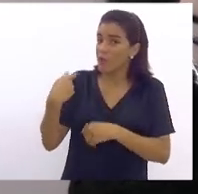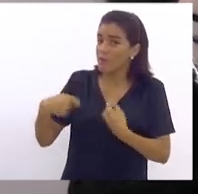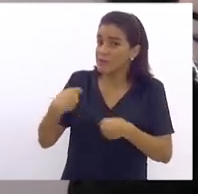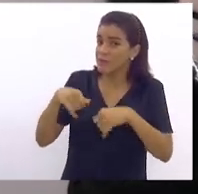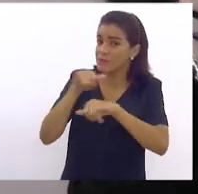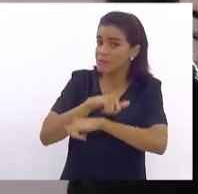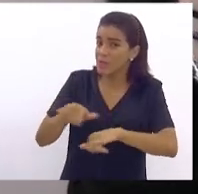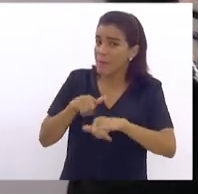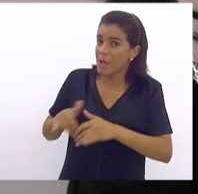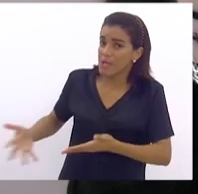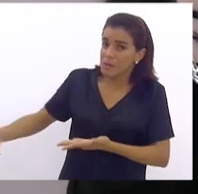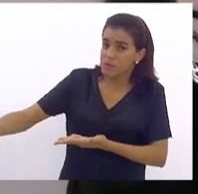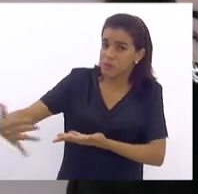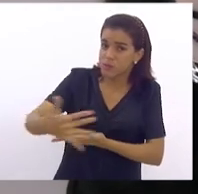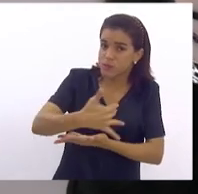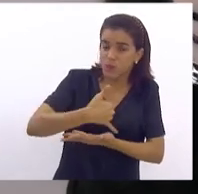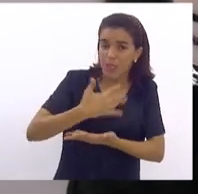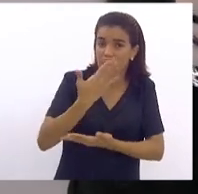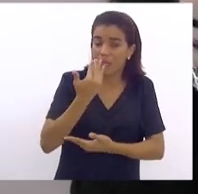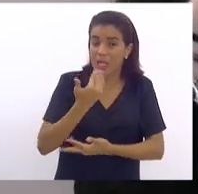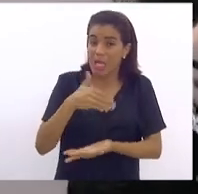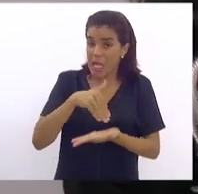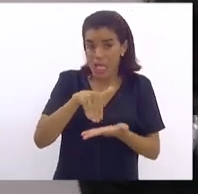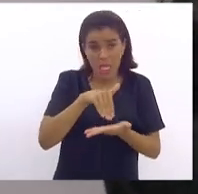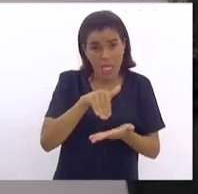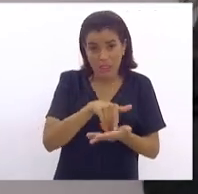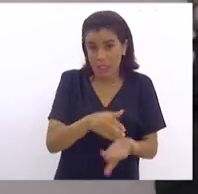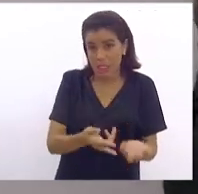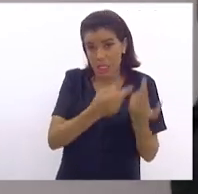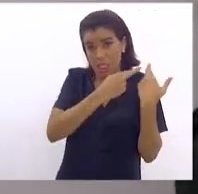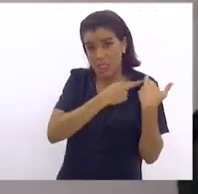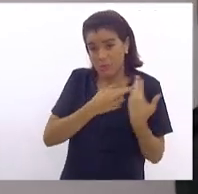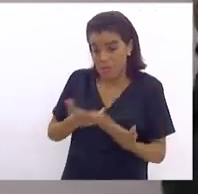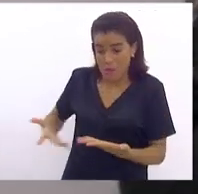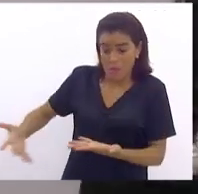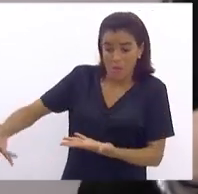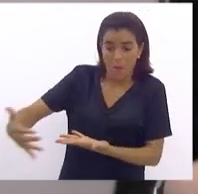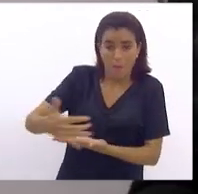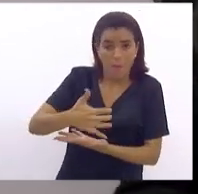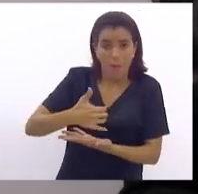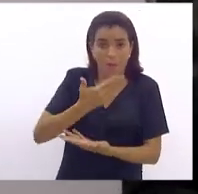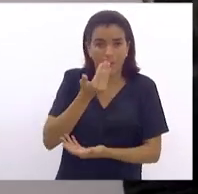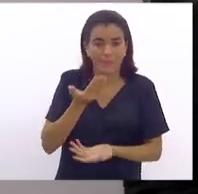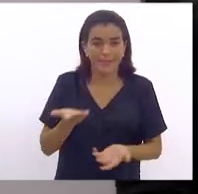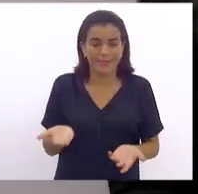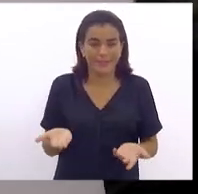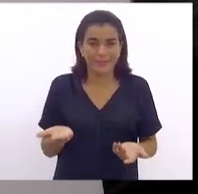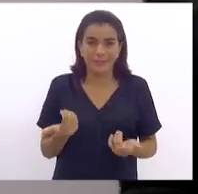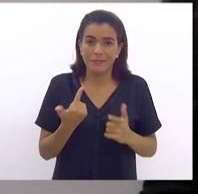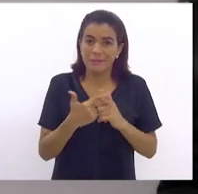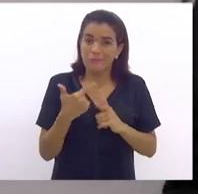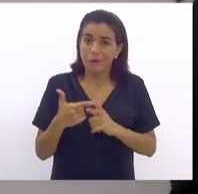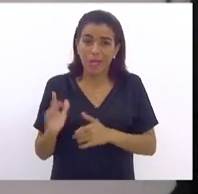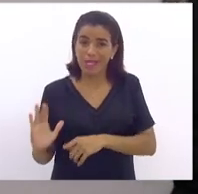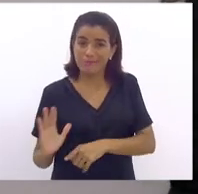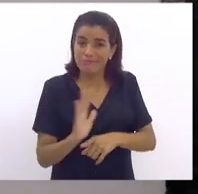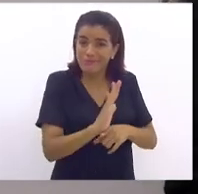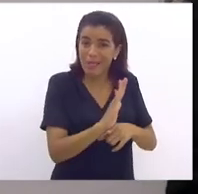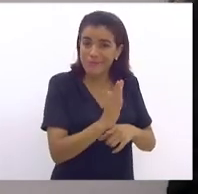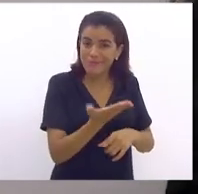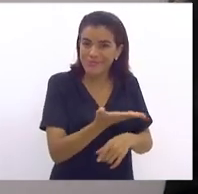arrecadação e a secretaria fica responsável de recolher o alimento. Porque ela é, na verdade, a beneficiária,